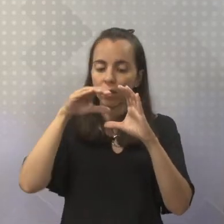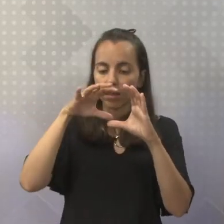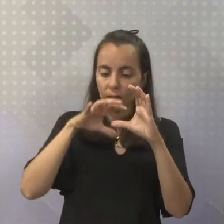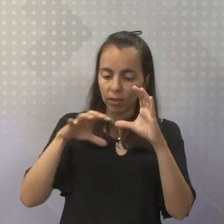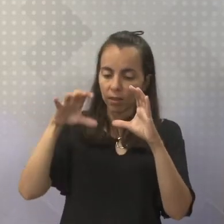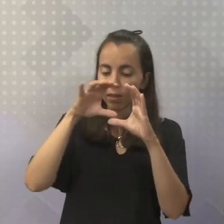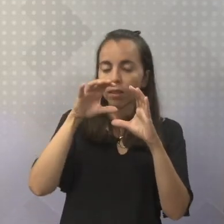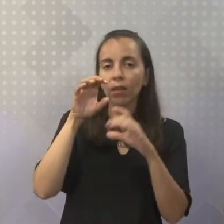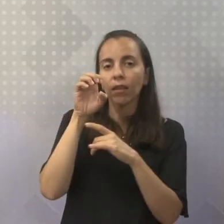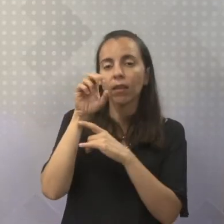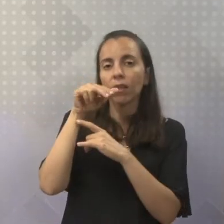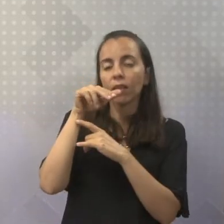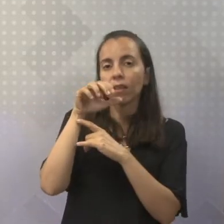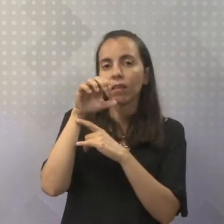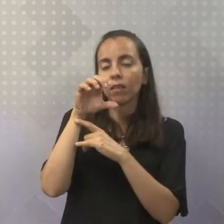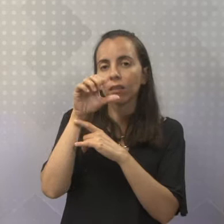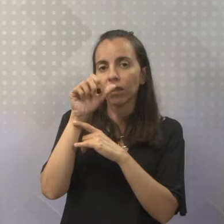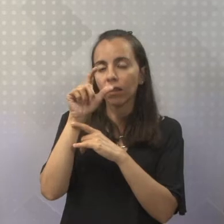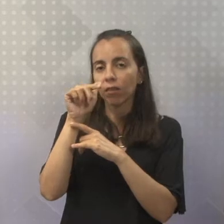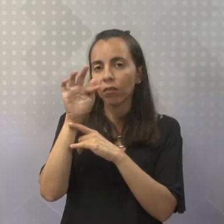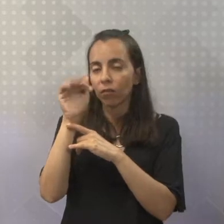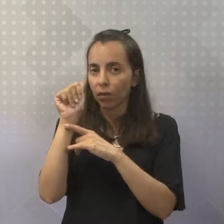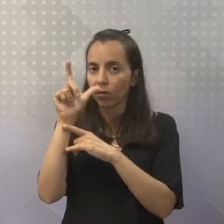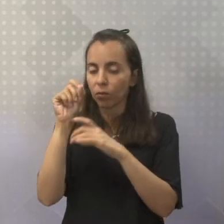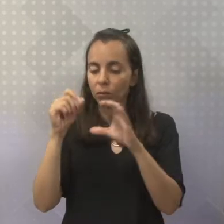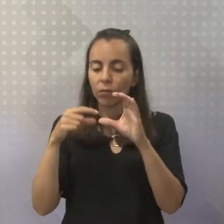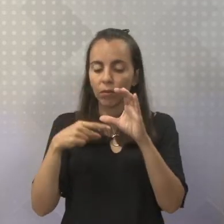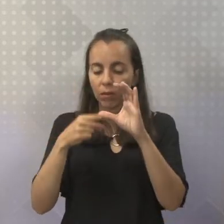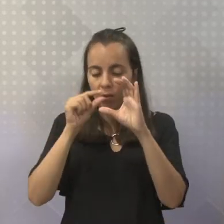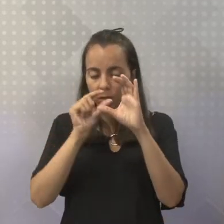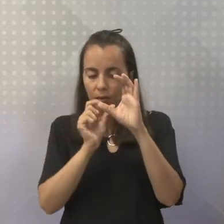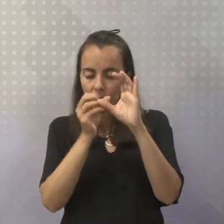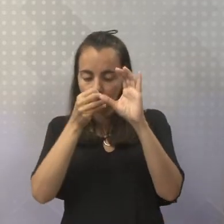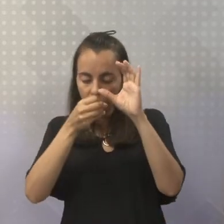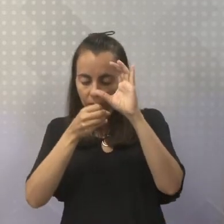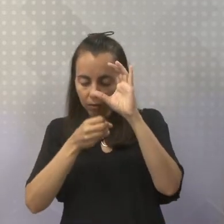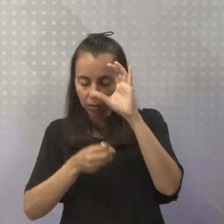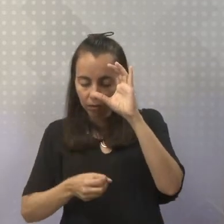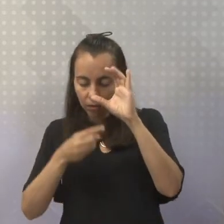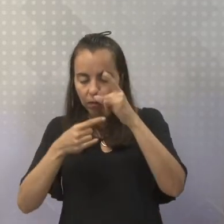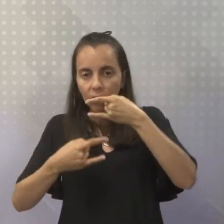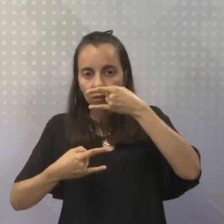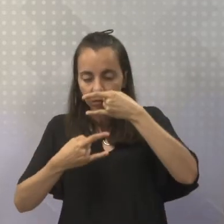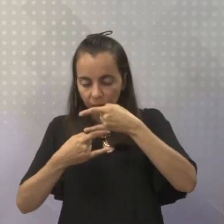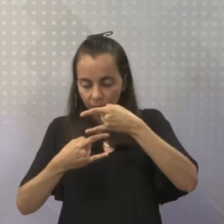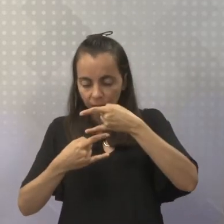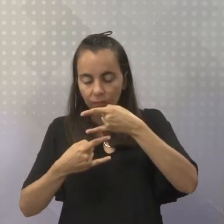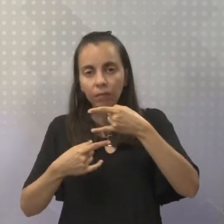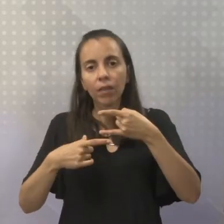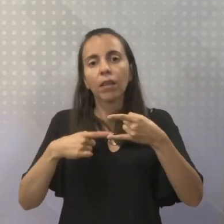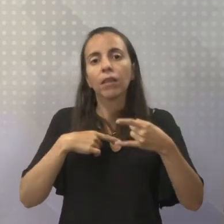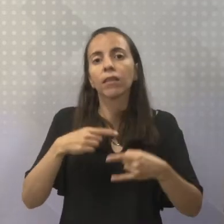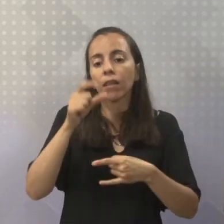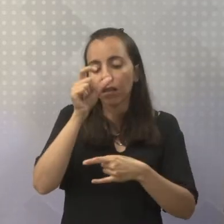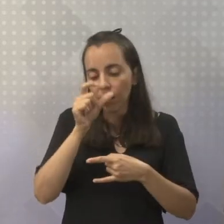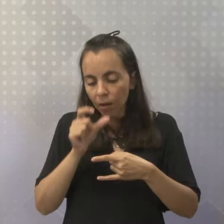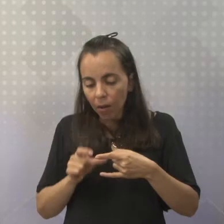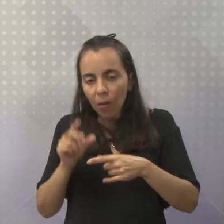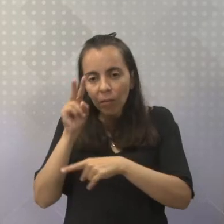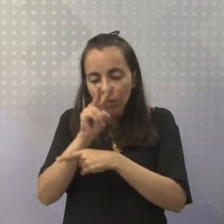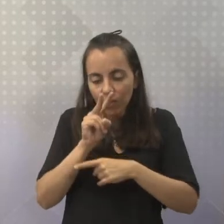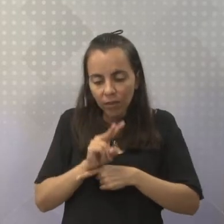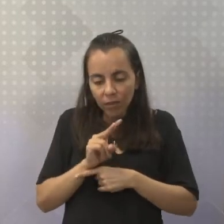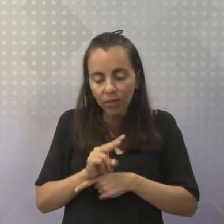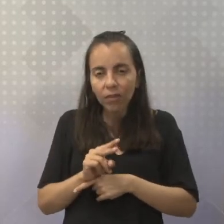encéfalo e pela medula espinhal. Ambos são envolvidos e protegidos por três membranas, chamadas